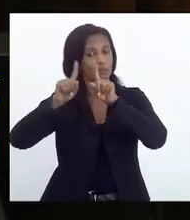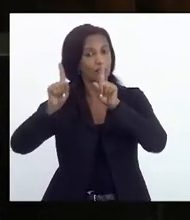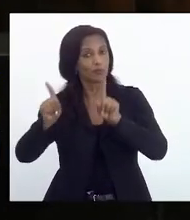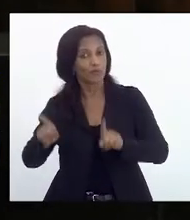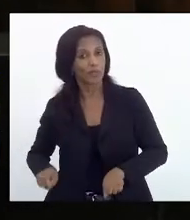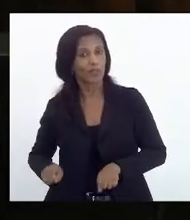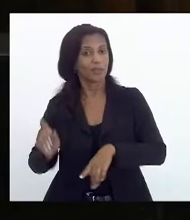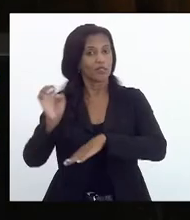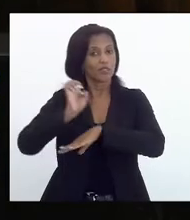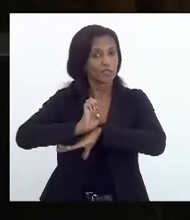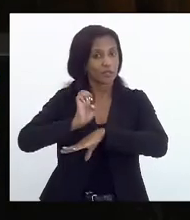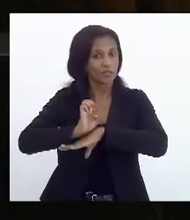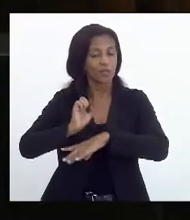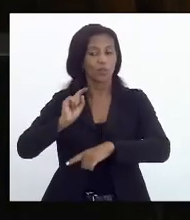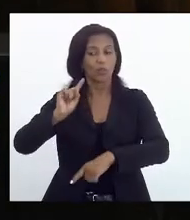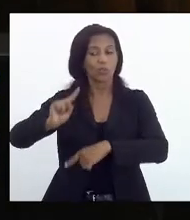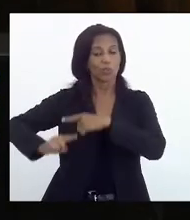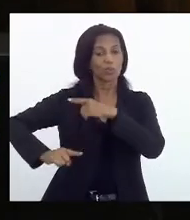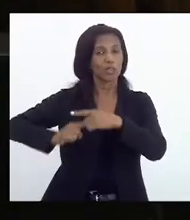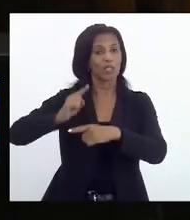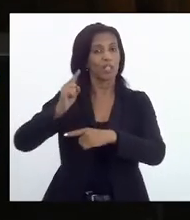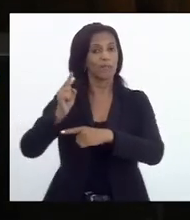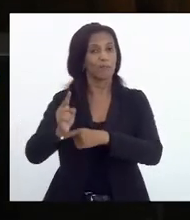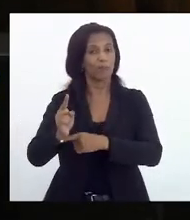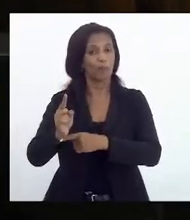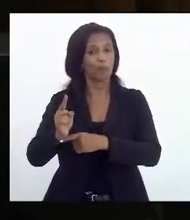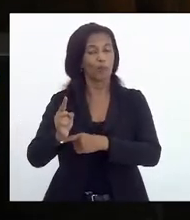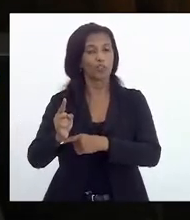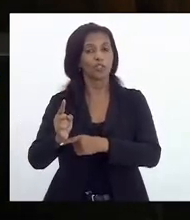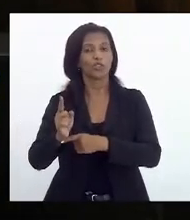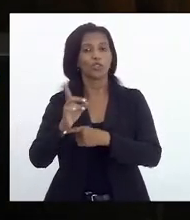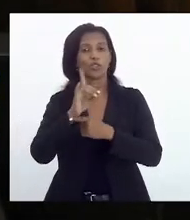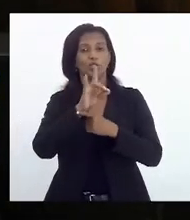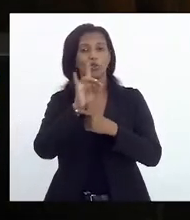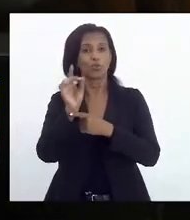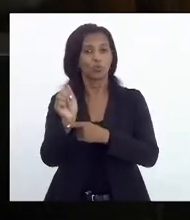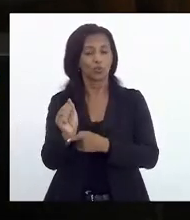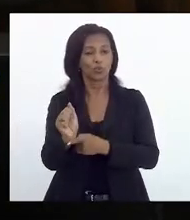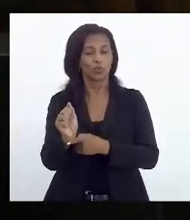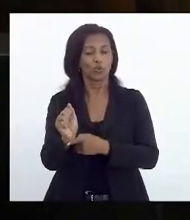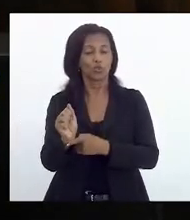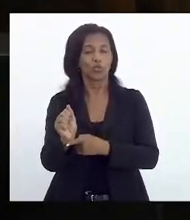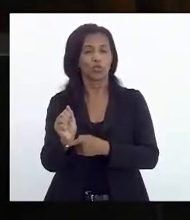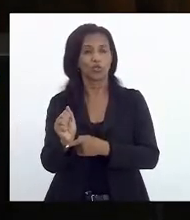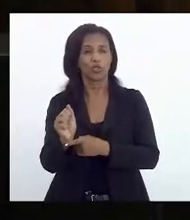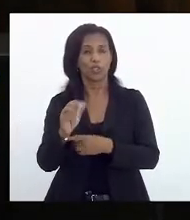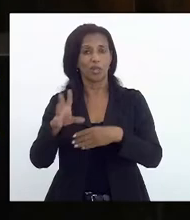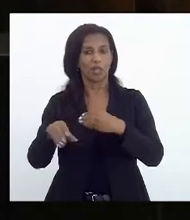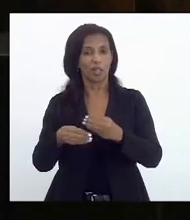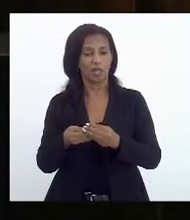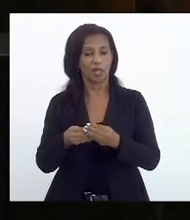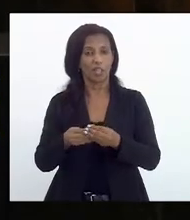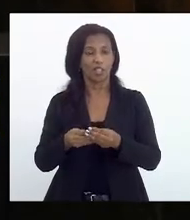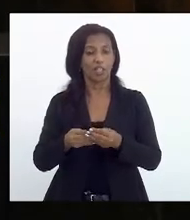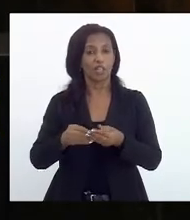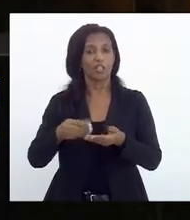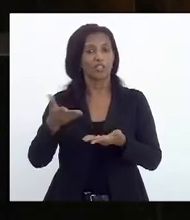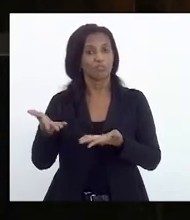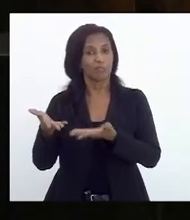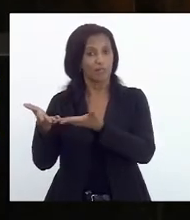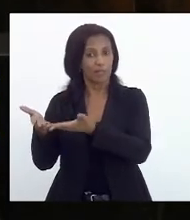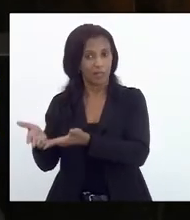estadual após a data da entrada em vigor desta Lei Complementar revogando para